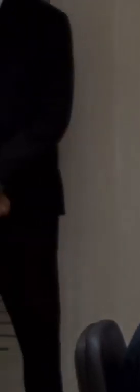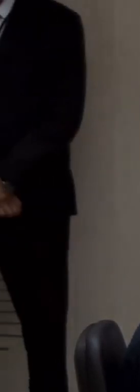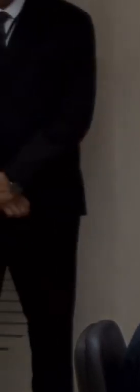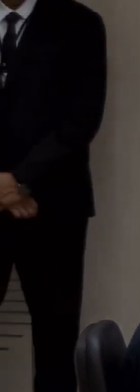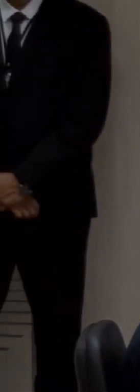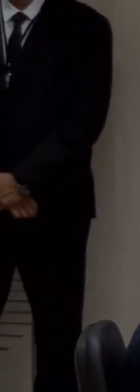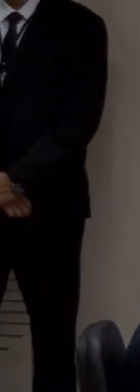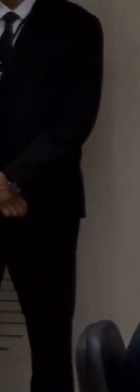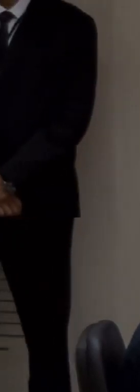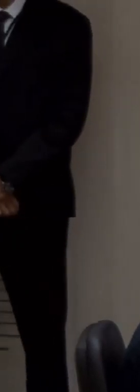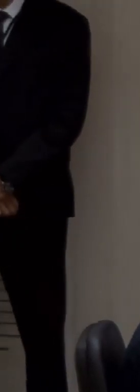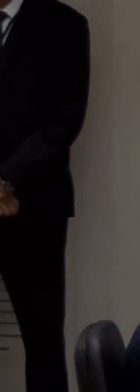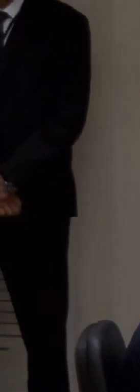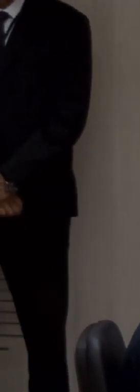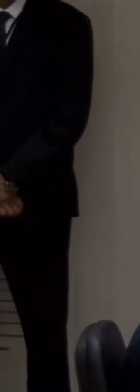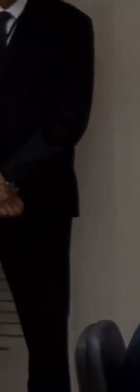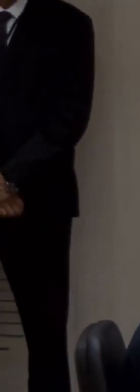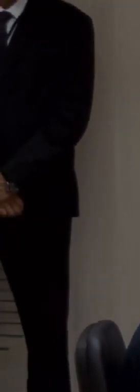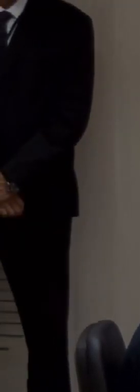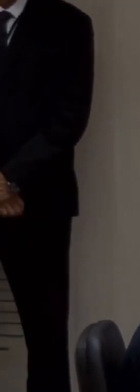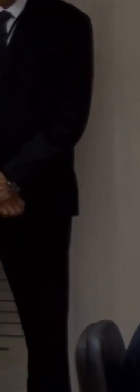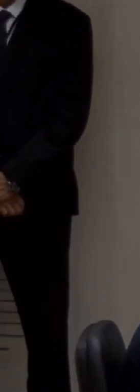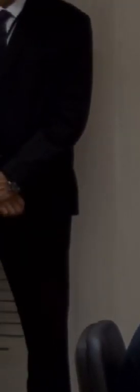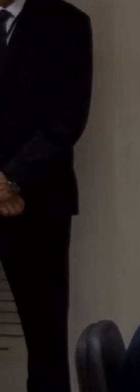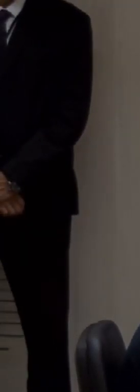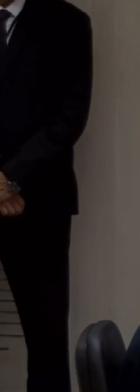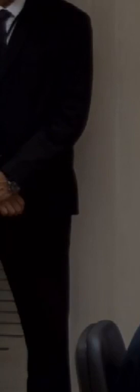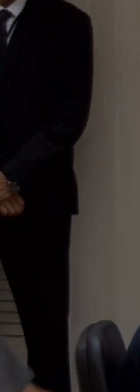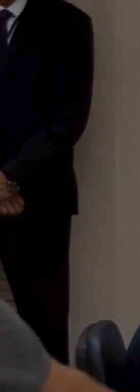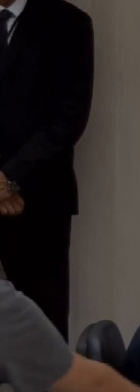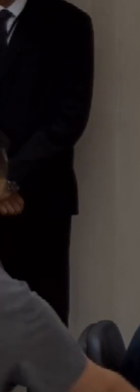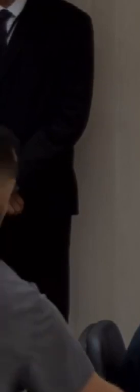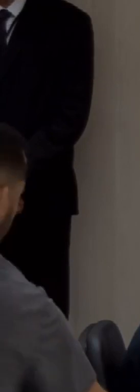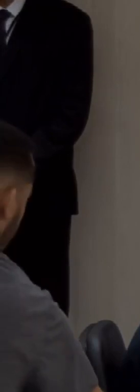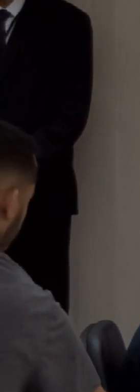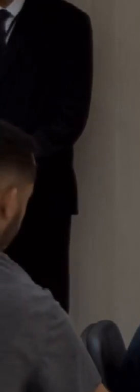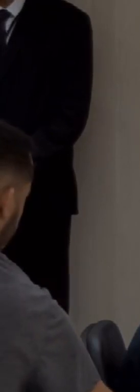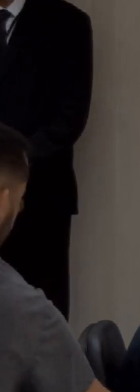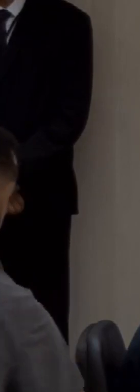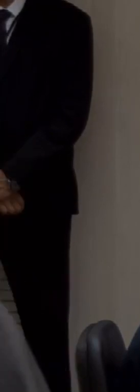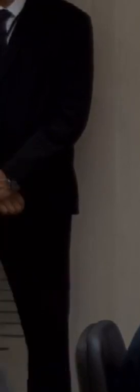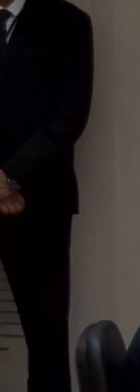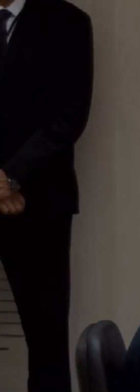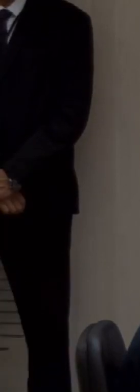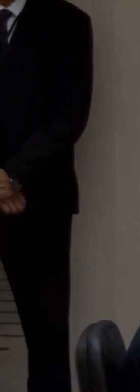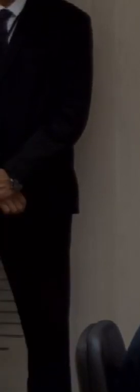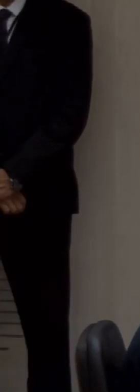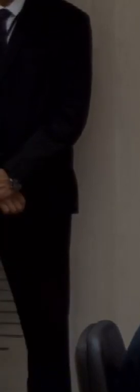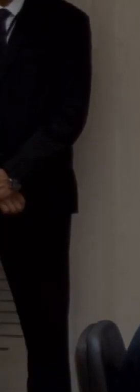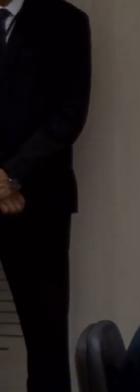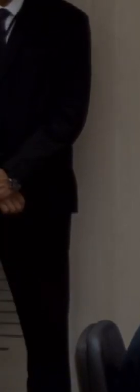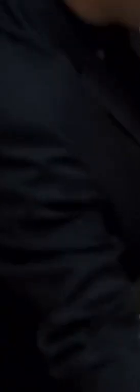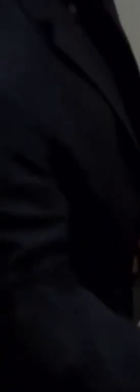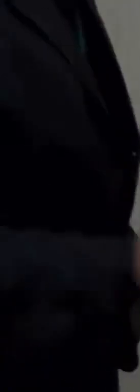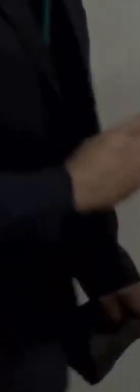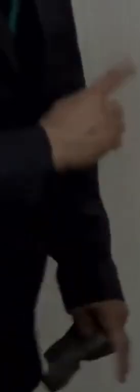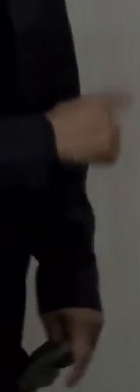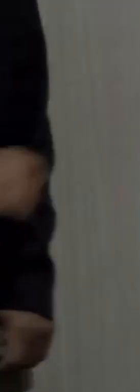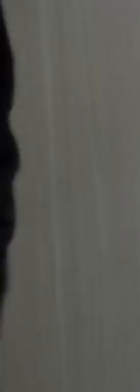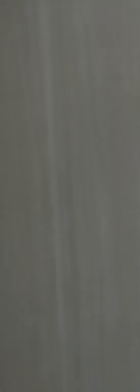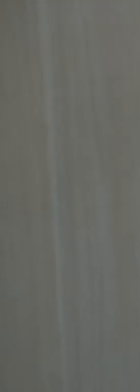pública, onde o vereador Reinaldo estará conduzindo a reunião, e aí teremos toda a liberdade para fazermos o